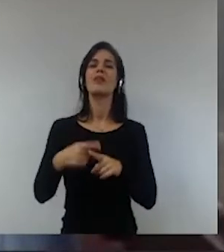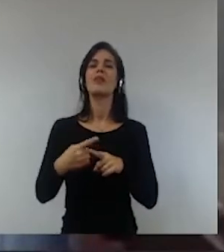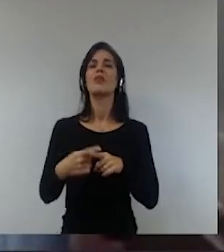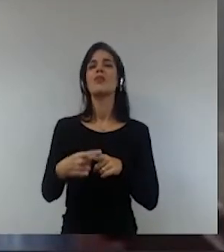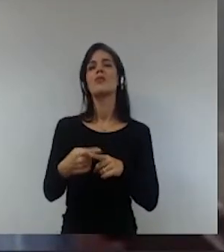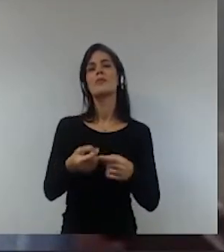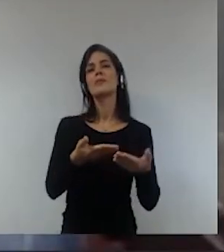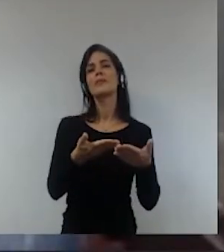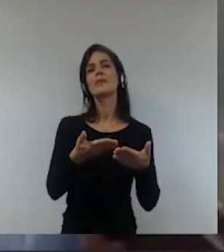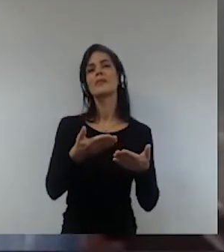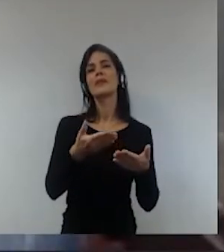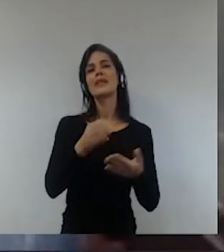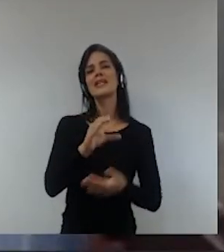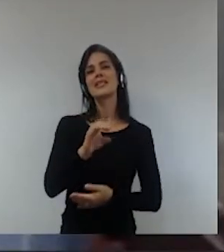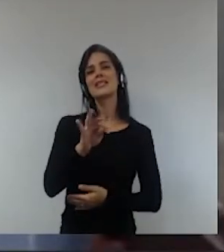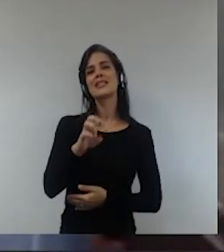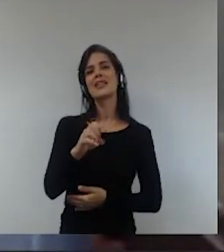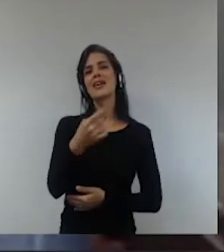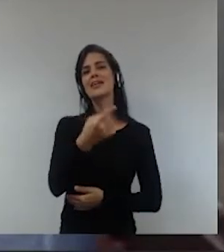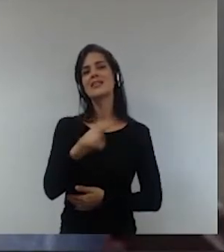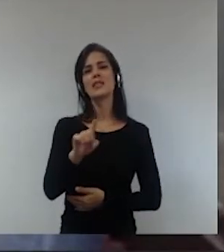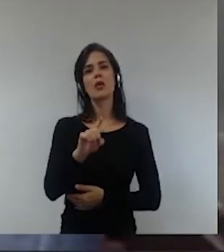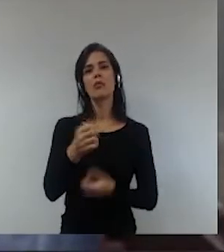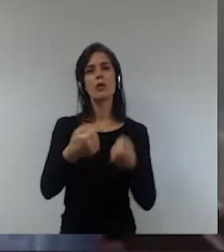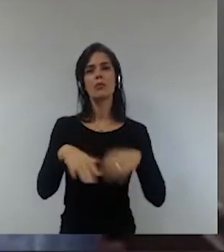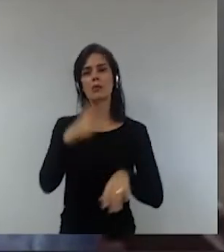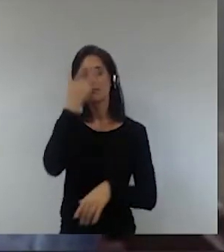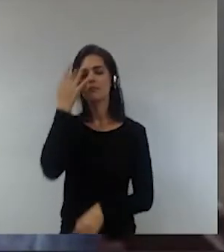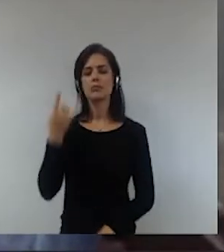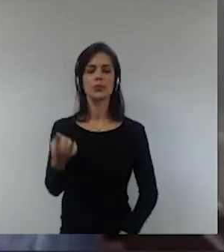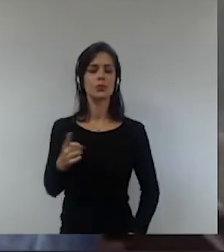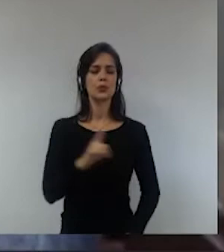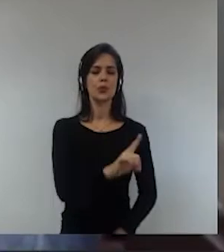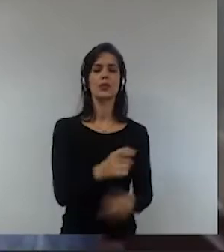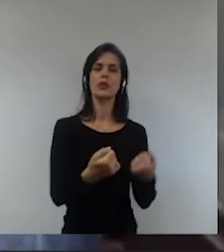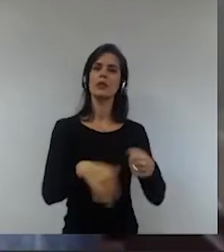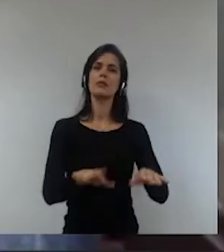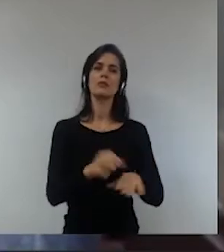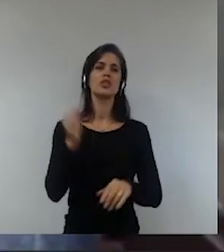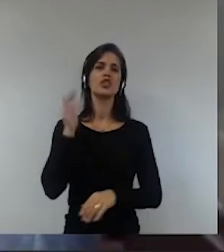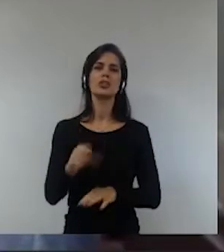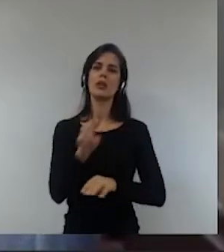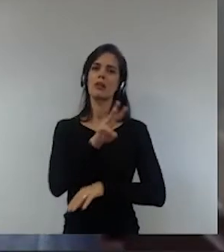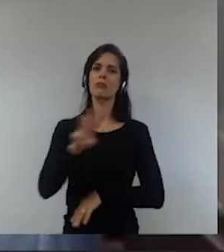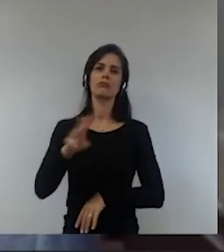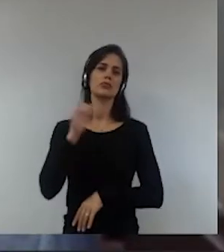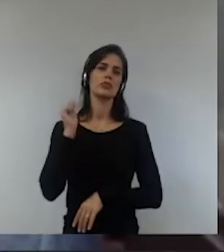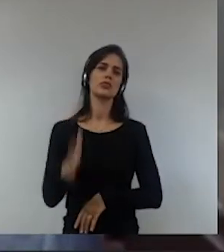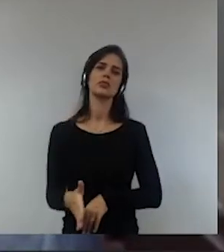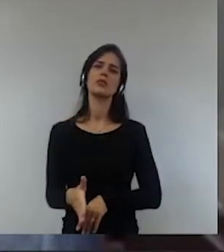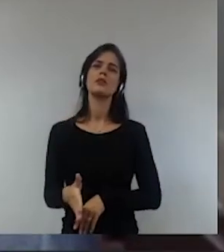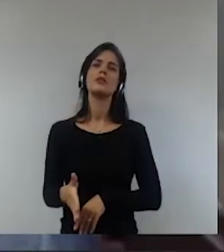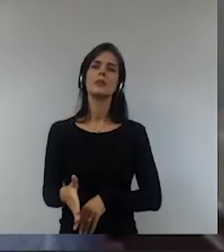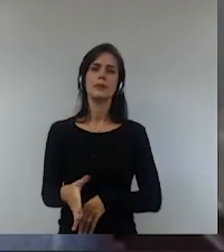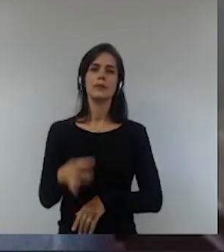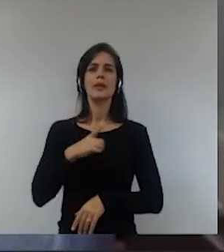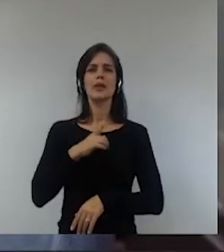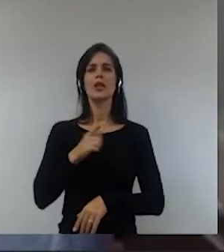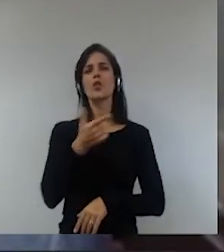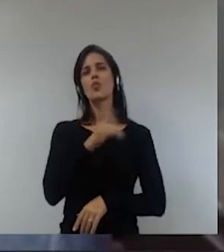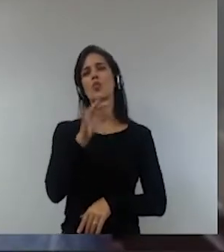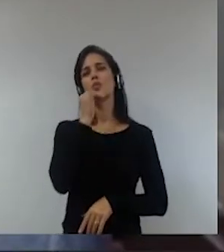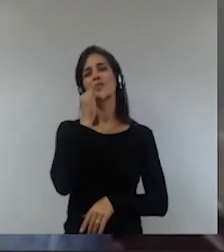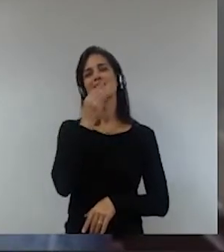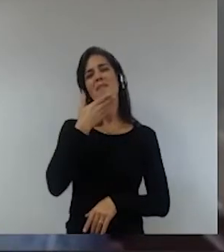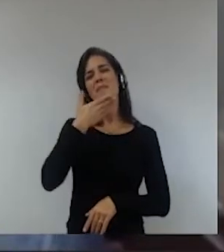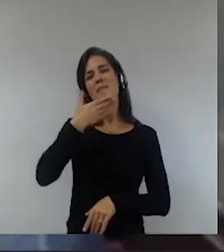a intermediação do oficial de justiça, diretamente pelos portais dos tribunais. Mas há um exemplo ainda